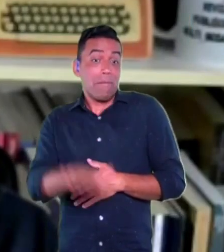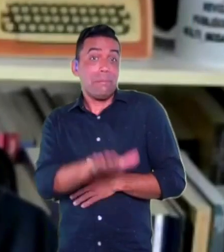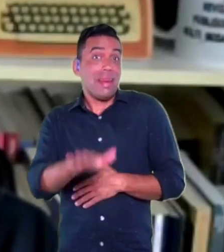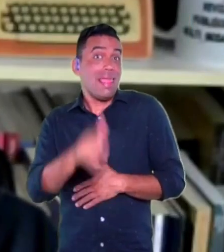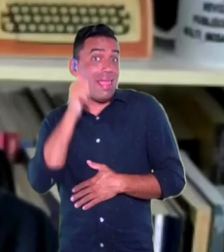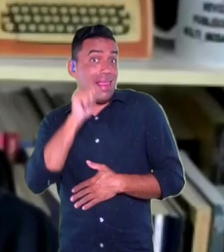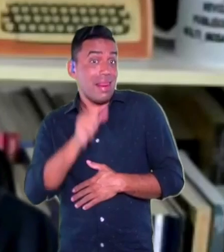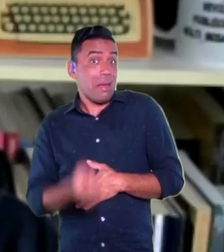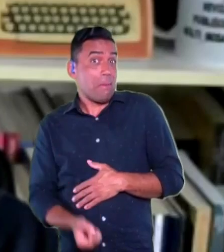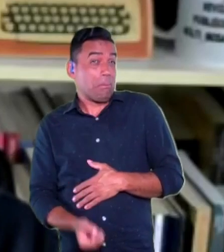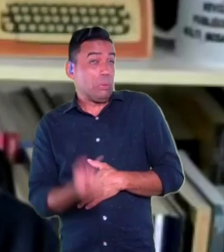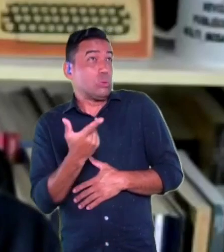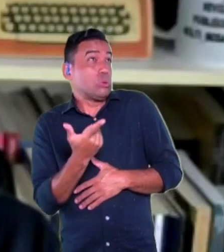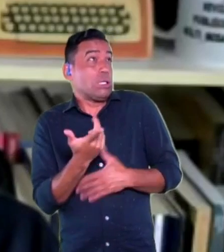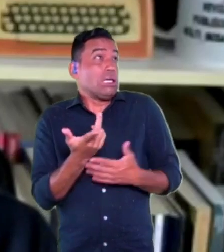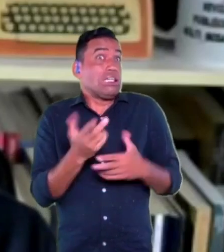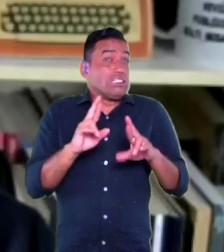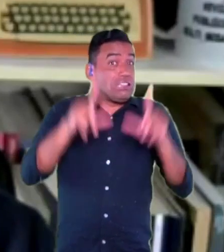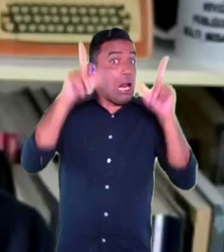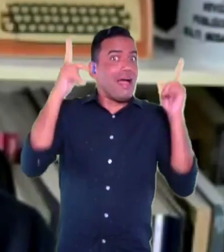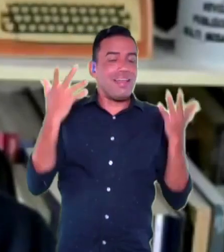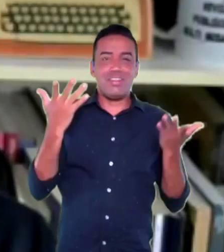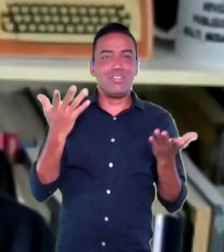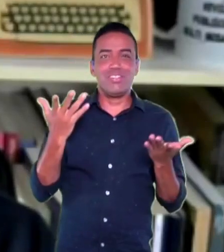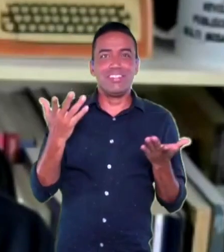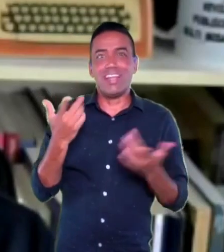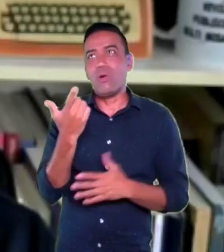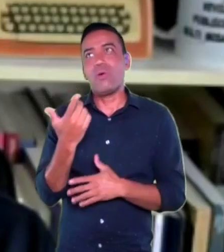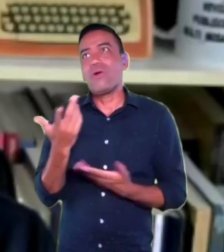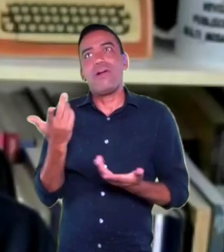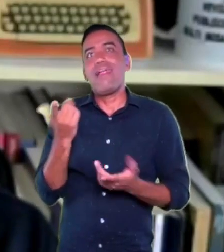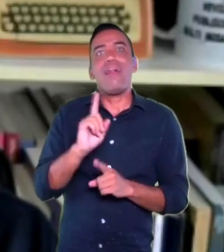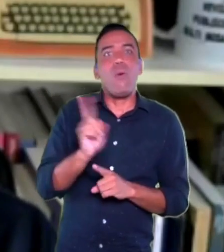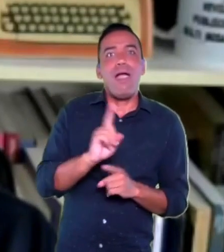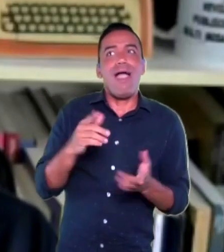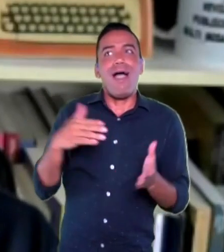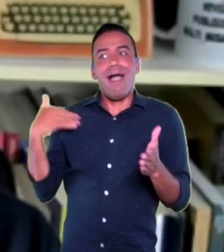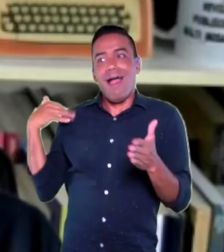sabe? Não, não é até hoje uma coisa assim